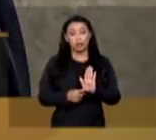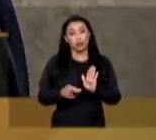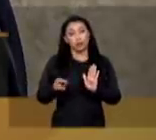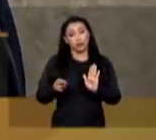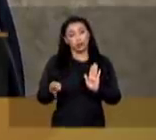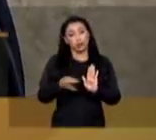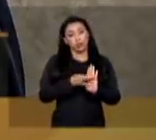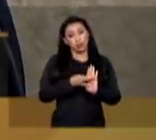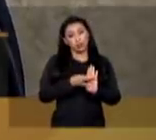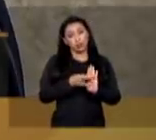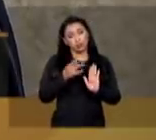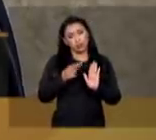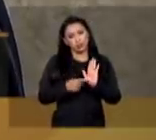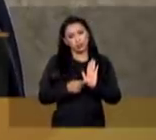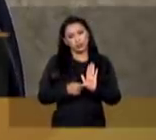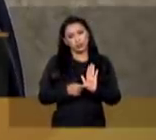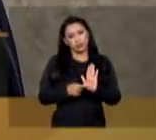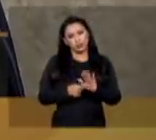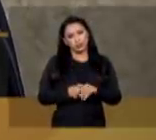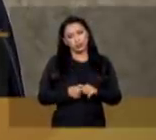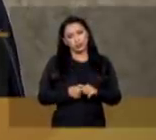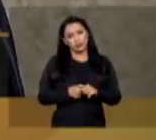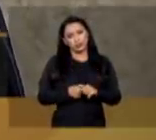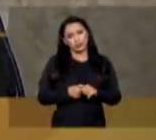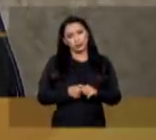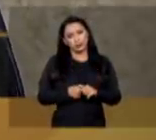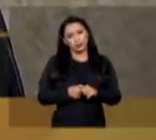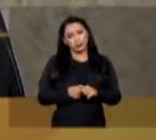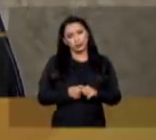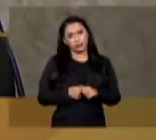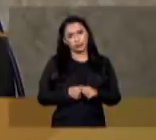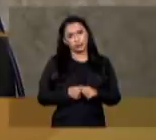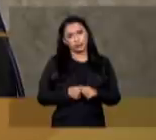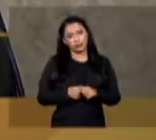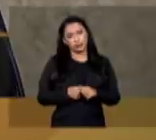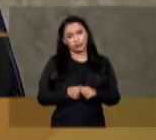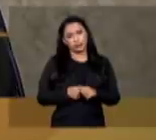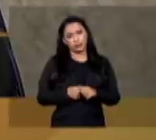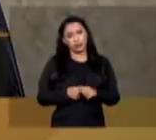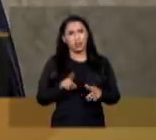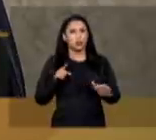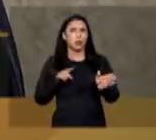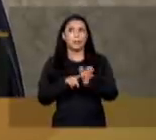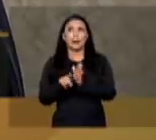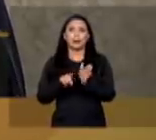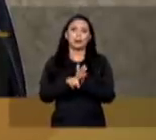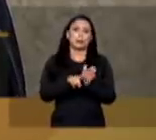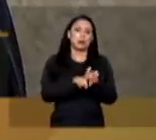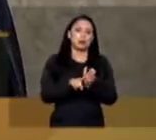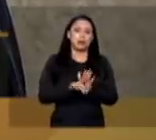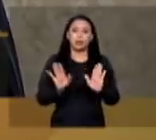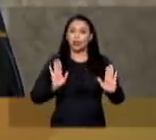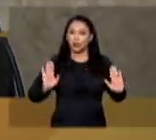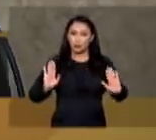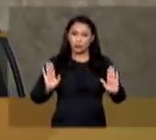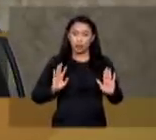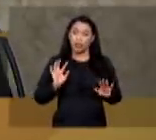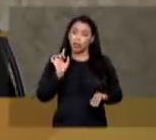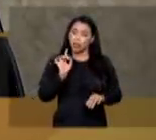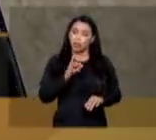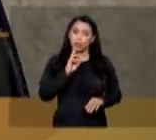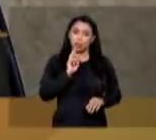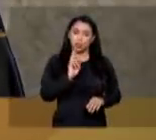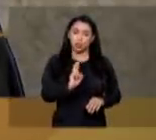regimento interno. Então, eu acredito, nós estamos fazendo aqui uma sabatina, acredito que tenha